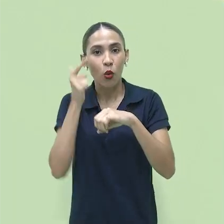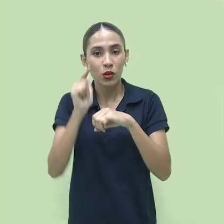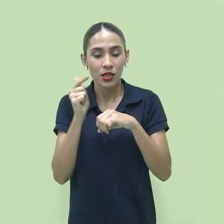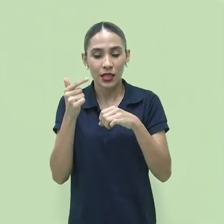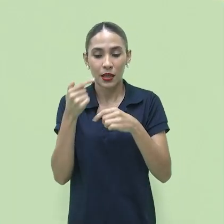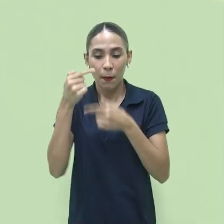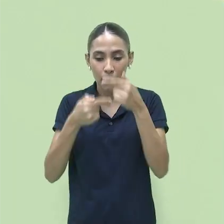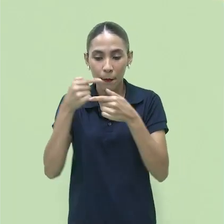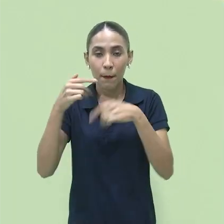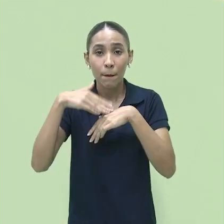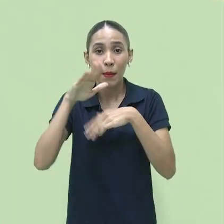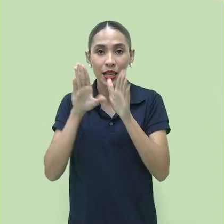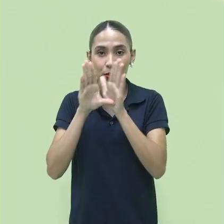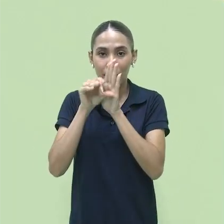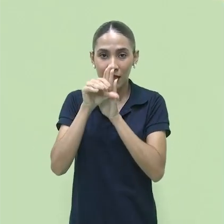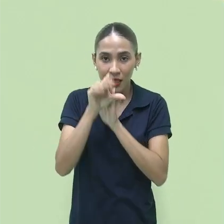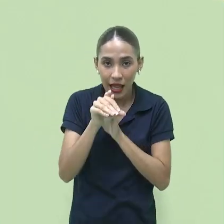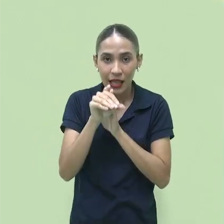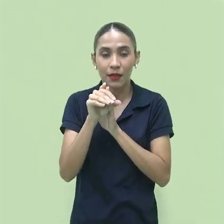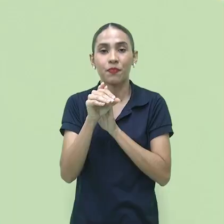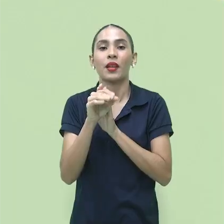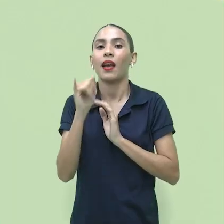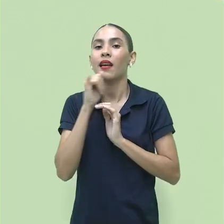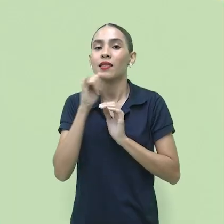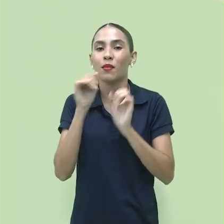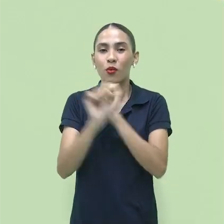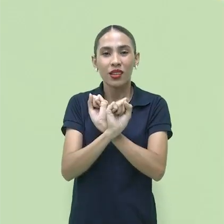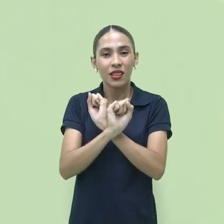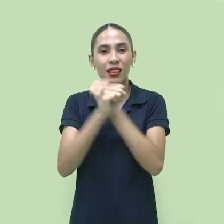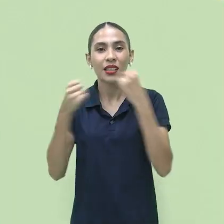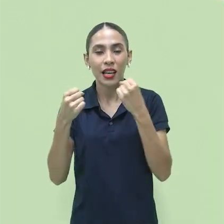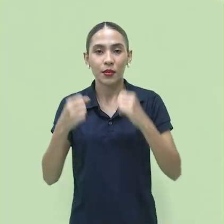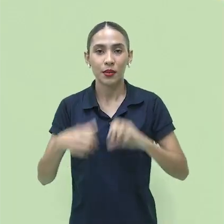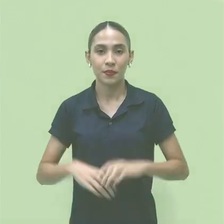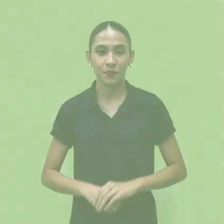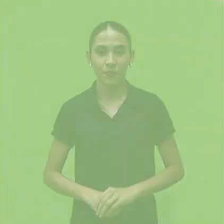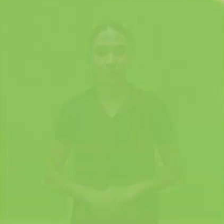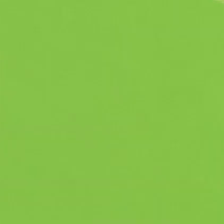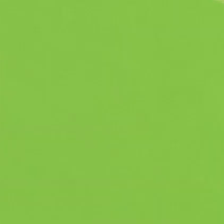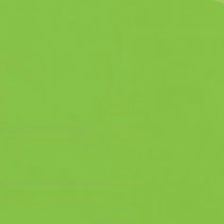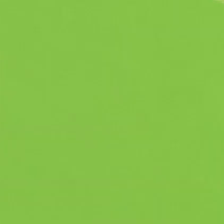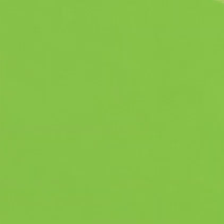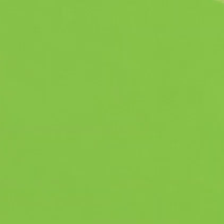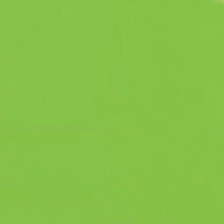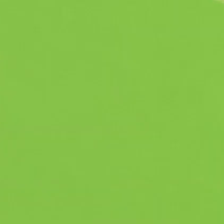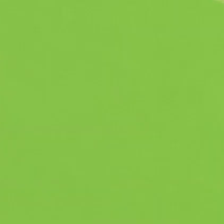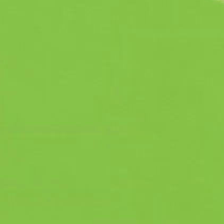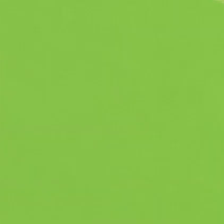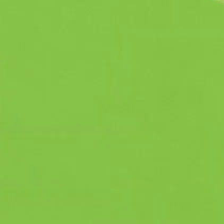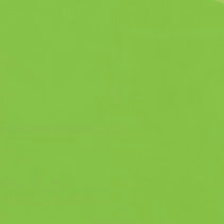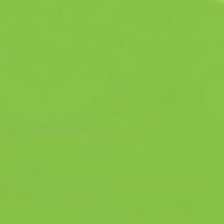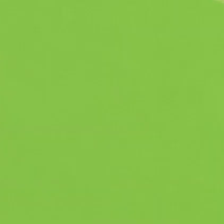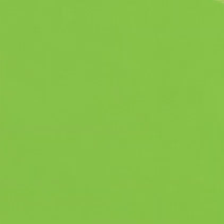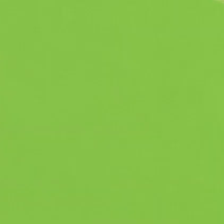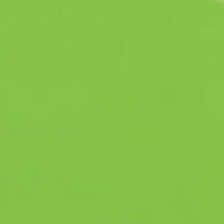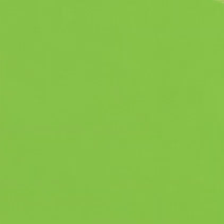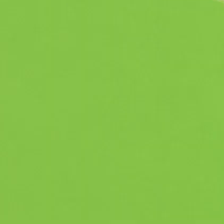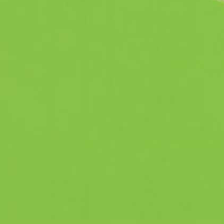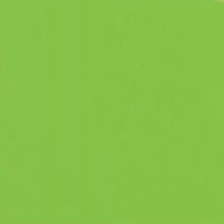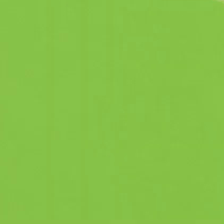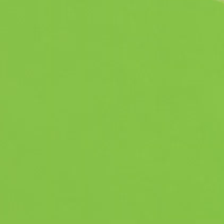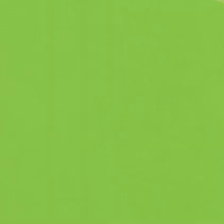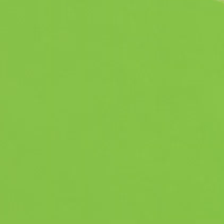de vírus. Quando ela se reproduz, ela quebra aquela membrana e esse linfócito ali, ele acaba morrendo, e